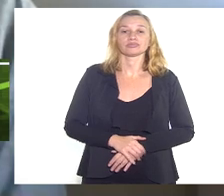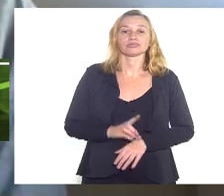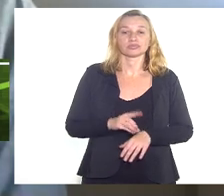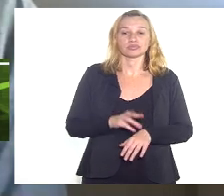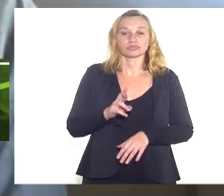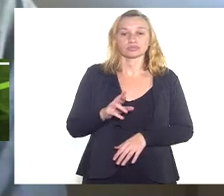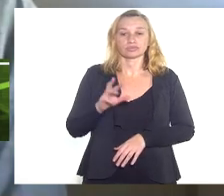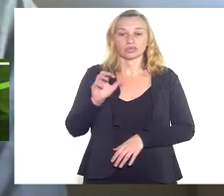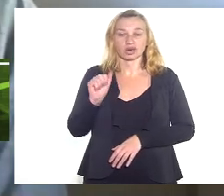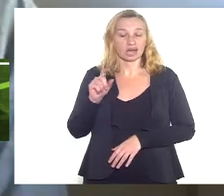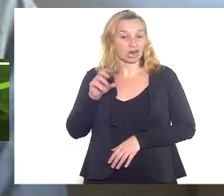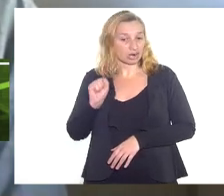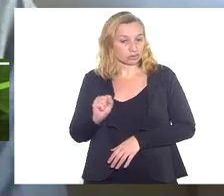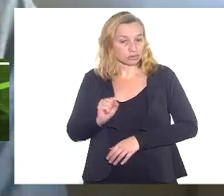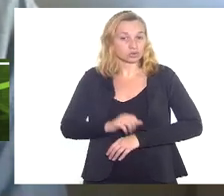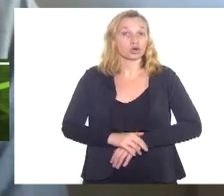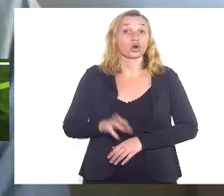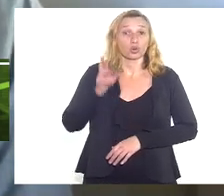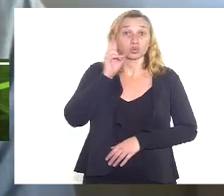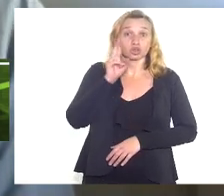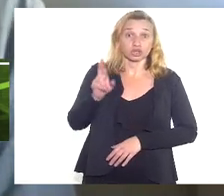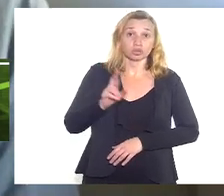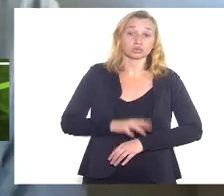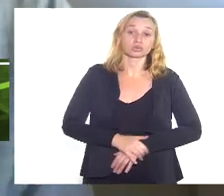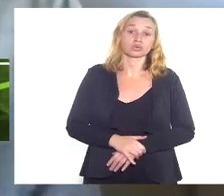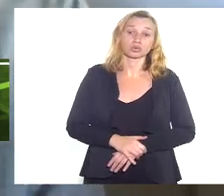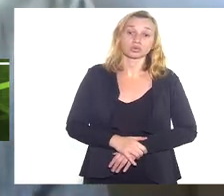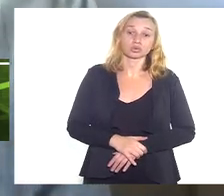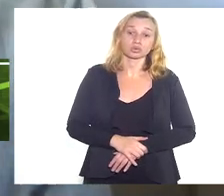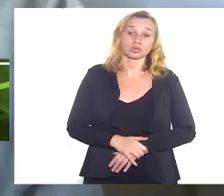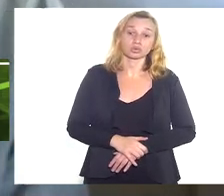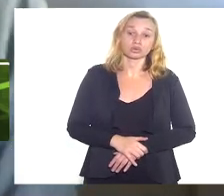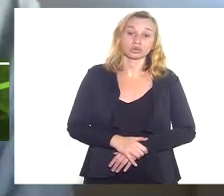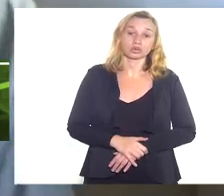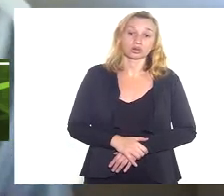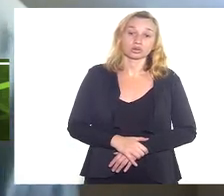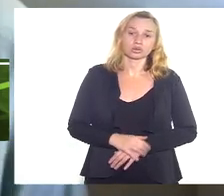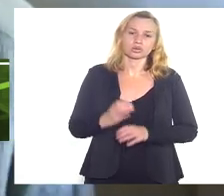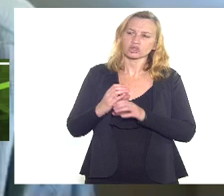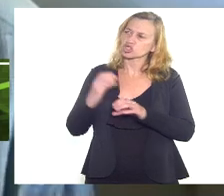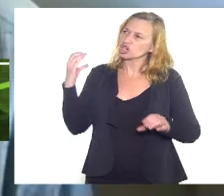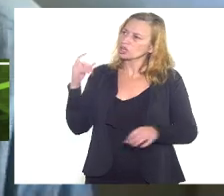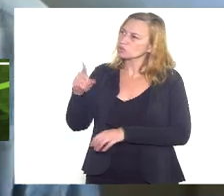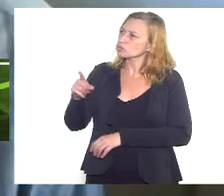Carlos Gadelha, o senhor é engenheiro?